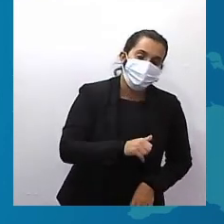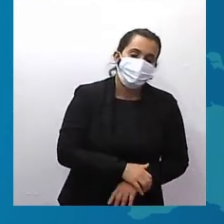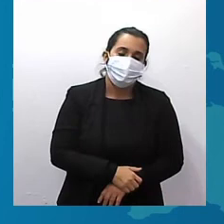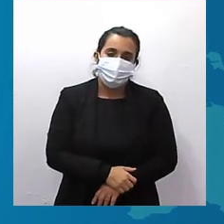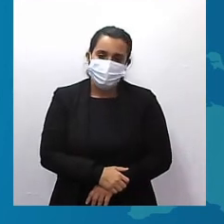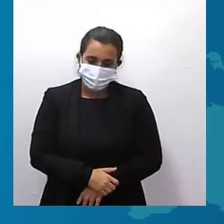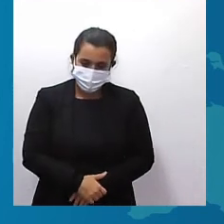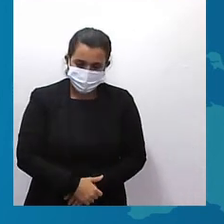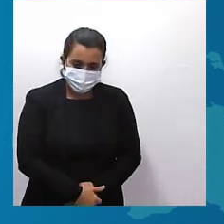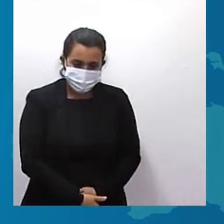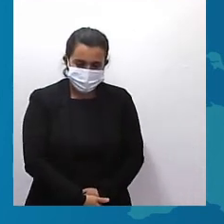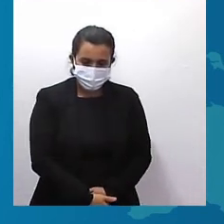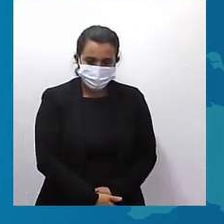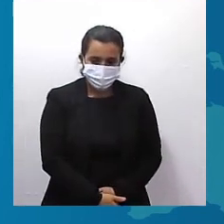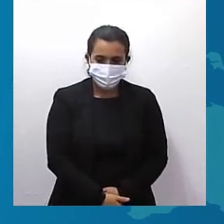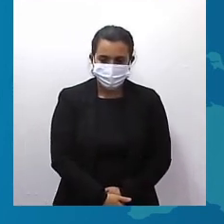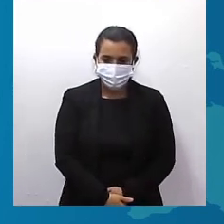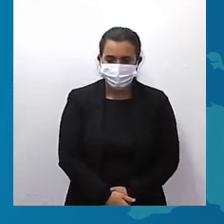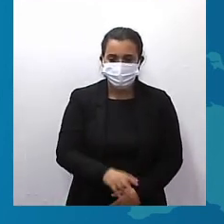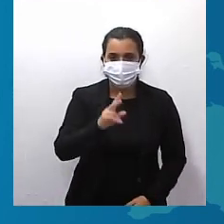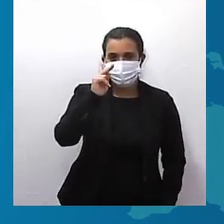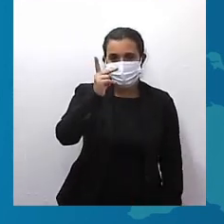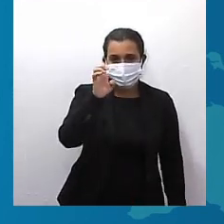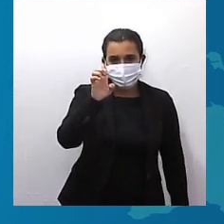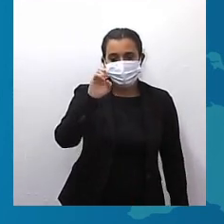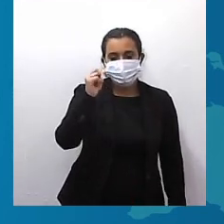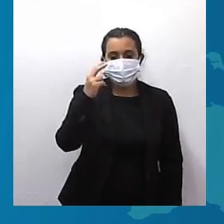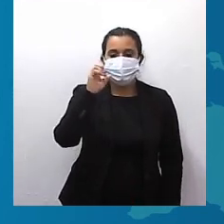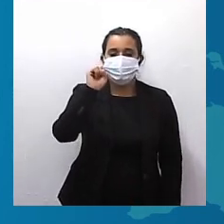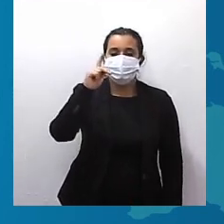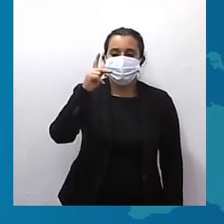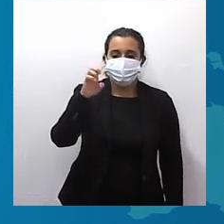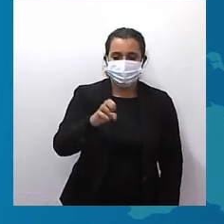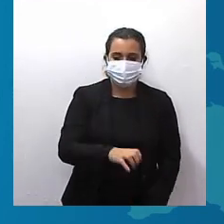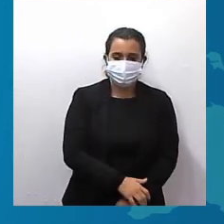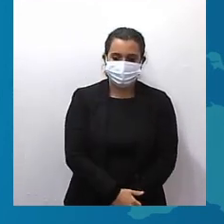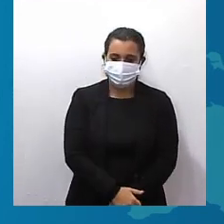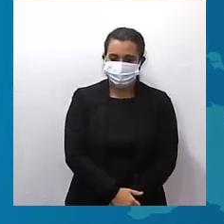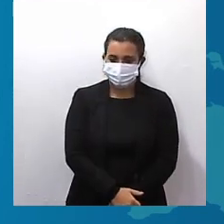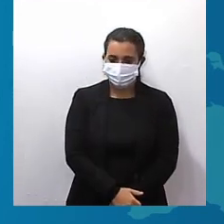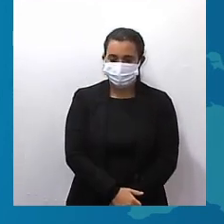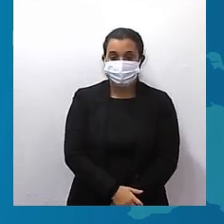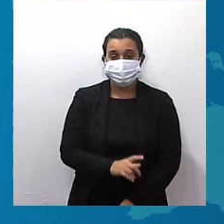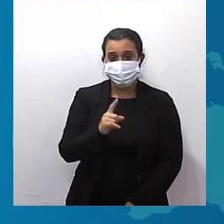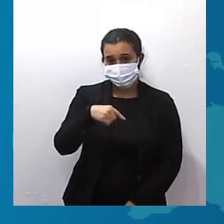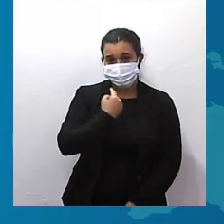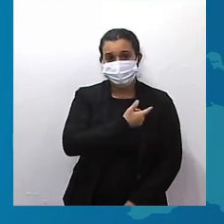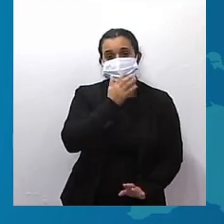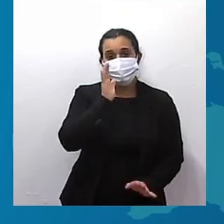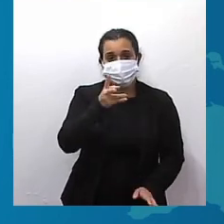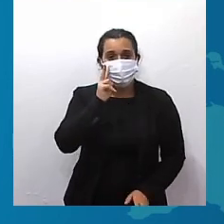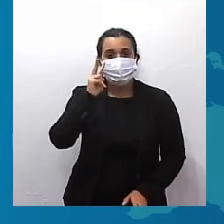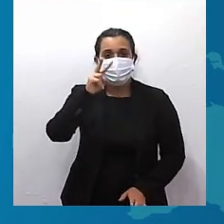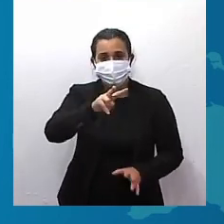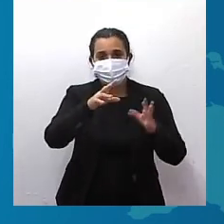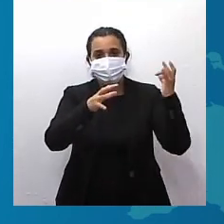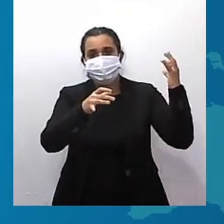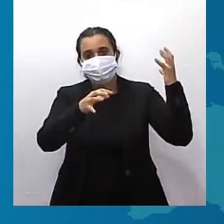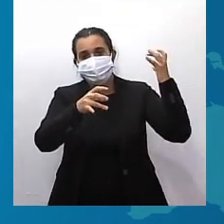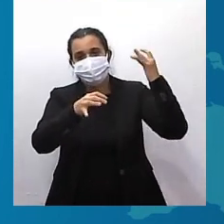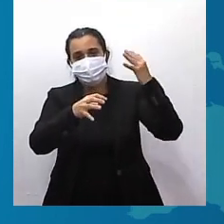feminino. Ok? Então, vê como é bem de boas. E aí, o que é que nós vimos dentro desse Marvel and